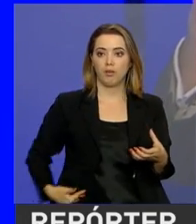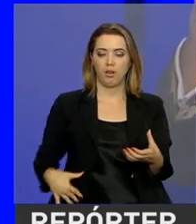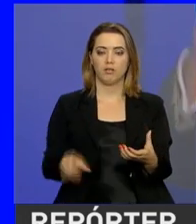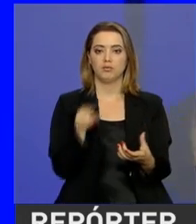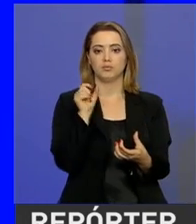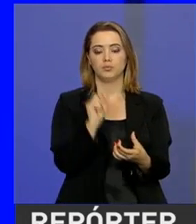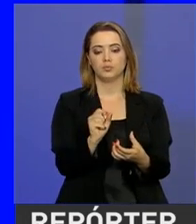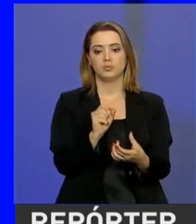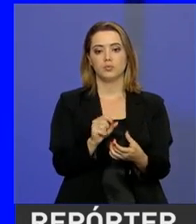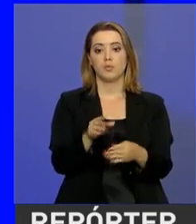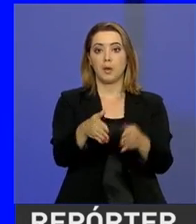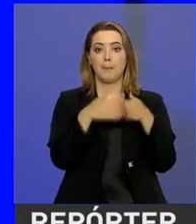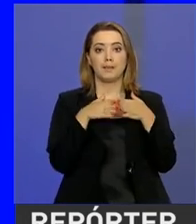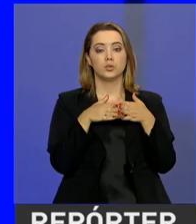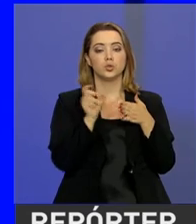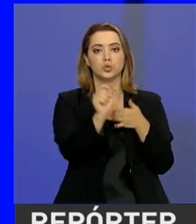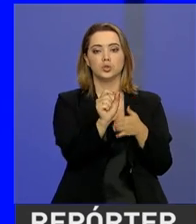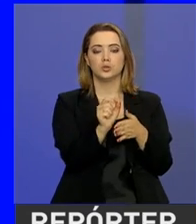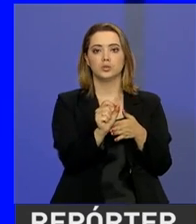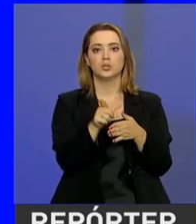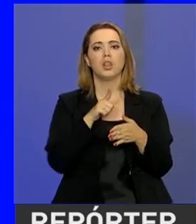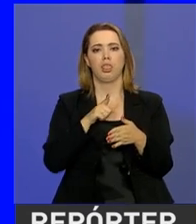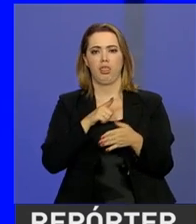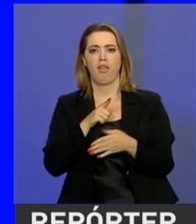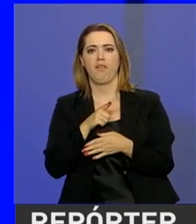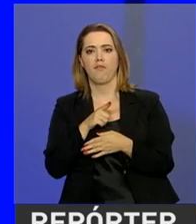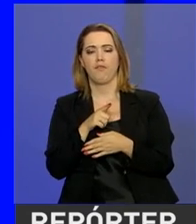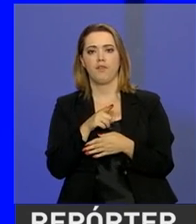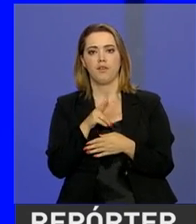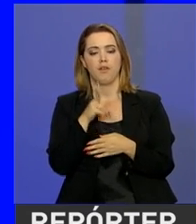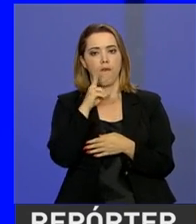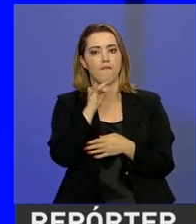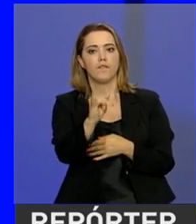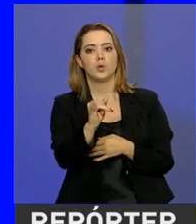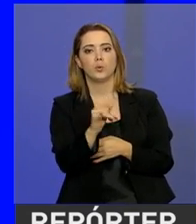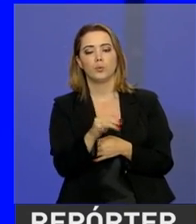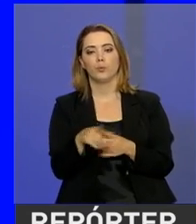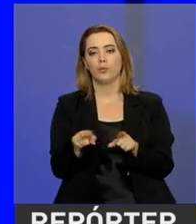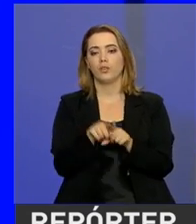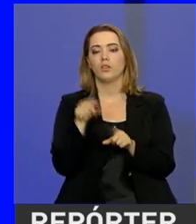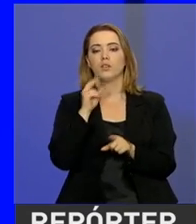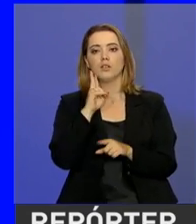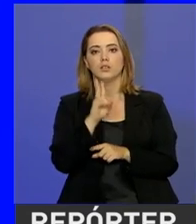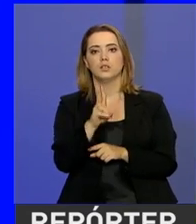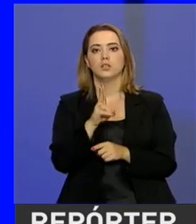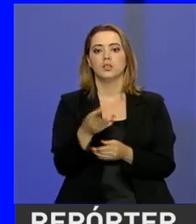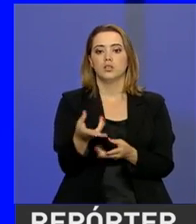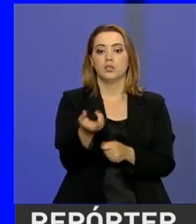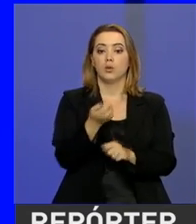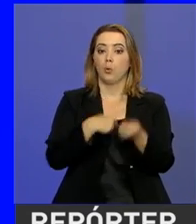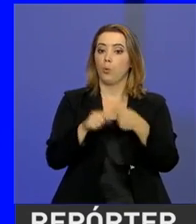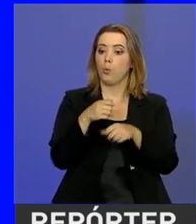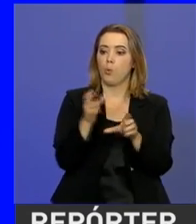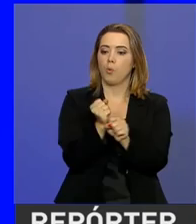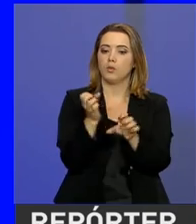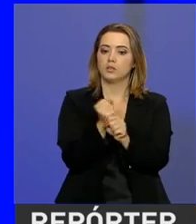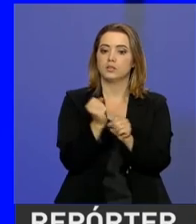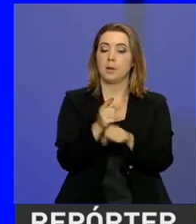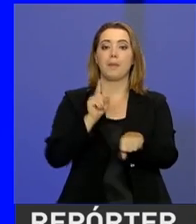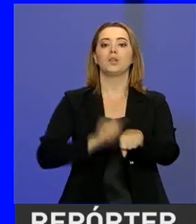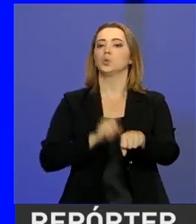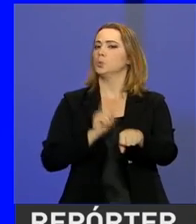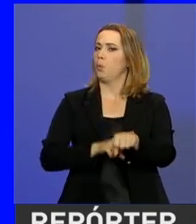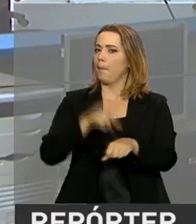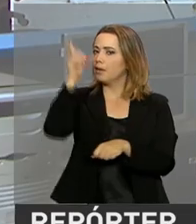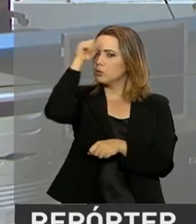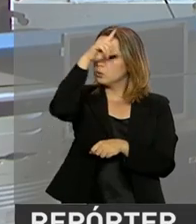e obteve o favor de belém obteve exatamente essas verbas extraordinárias no momento de arroz num momento